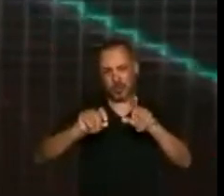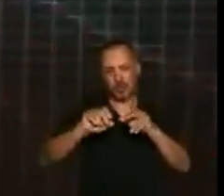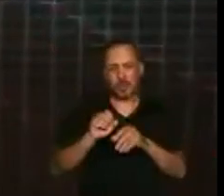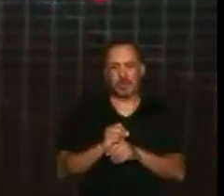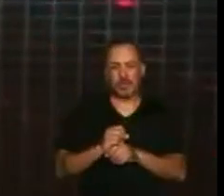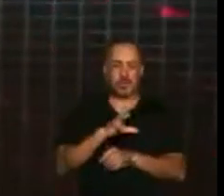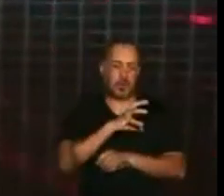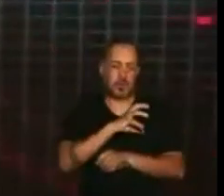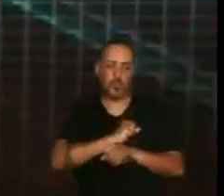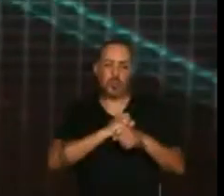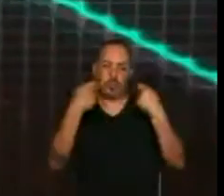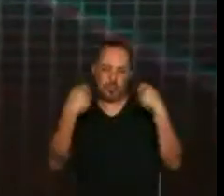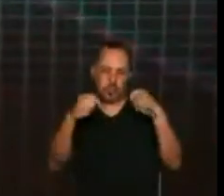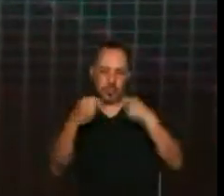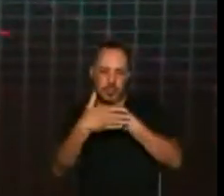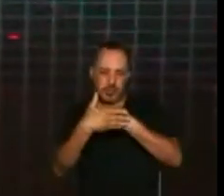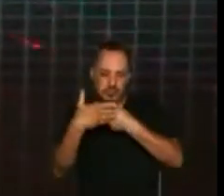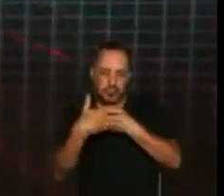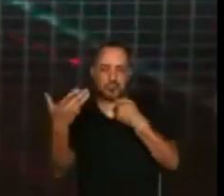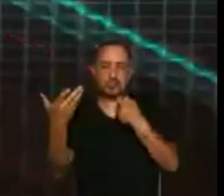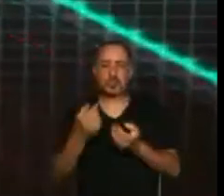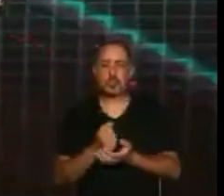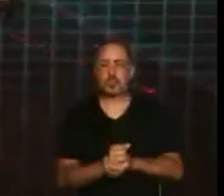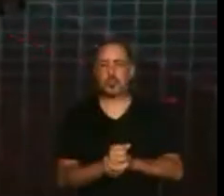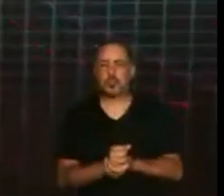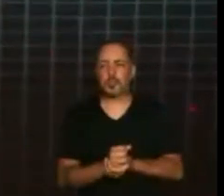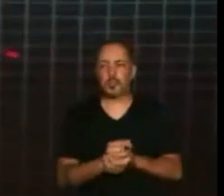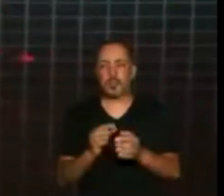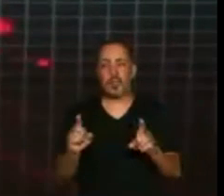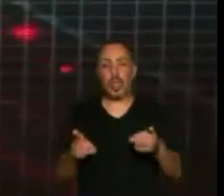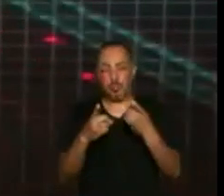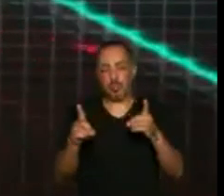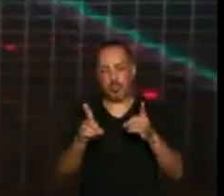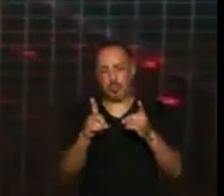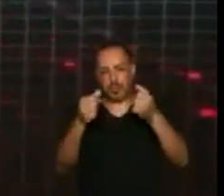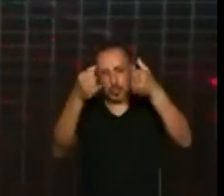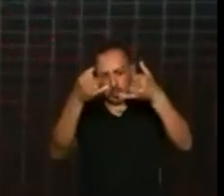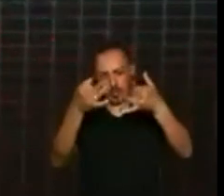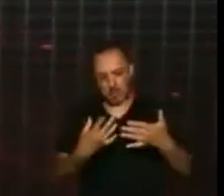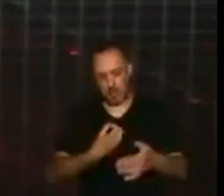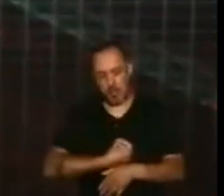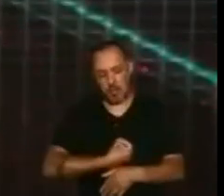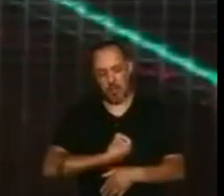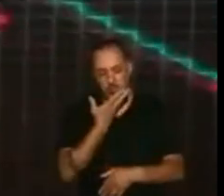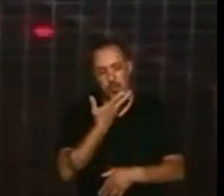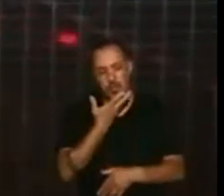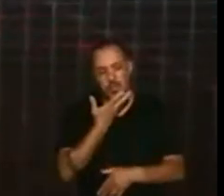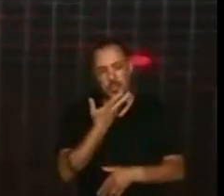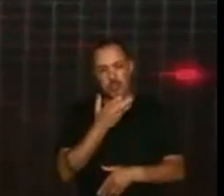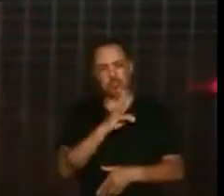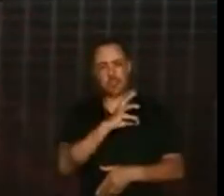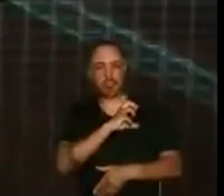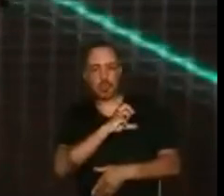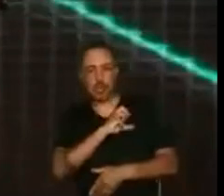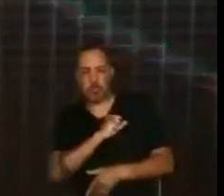Como o amor merece ser tratado. Então eu queria falar isso através dessa música, uma música que é poesia pura, que fala de um amor de um